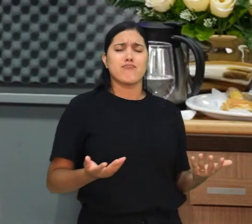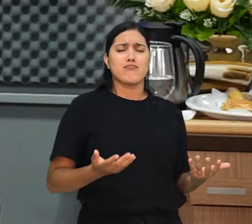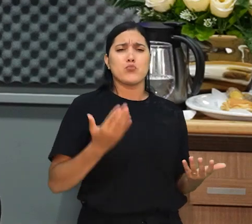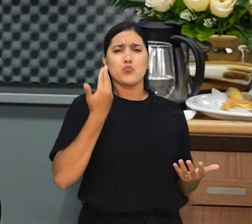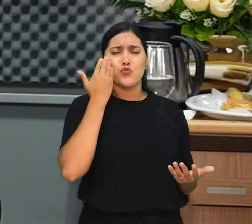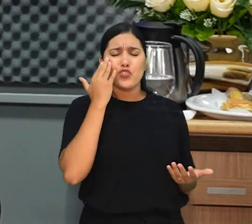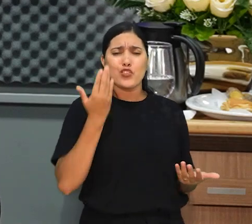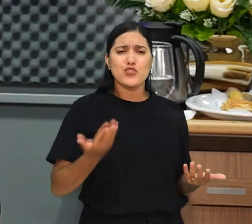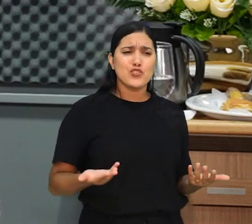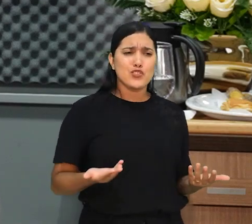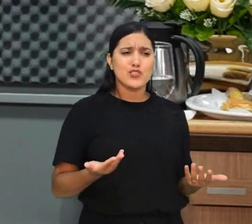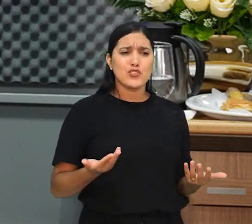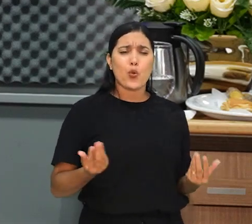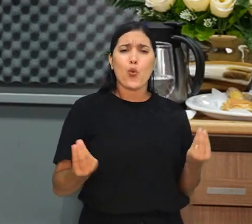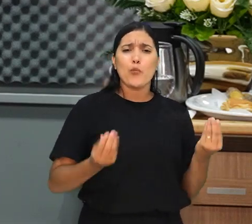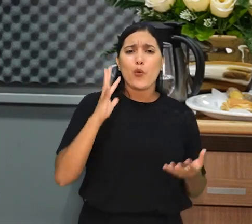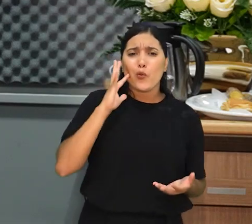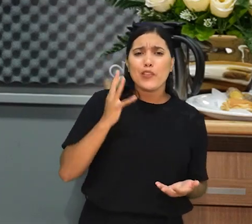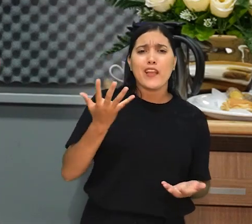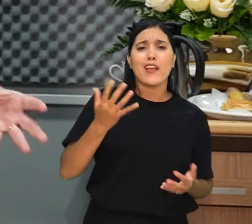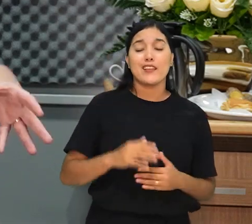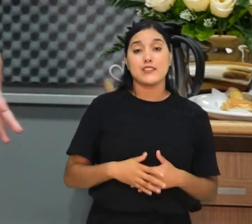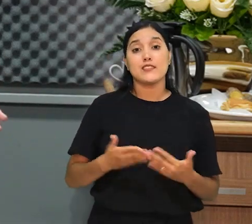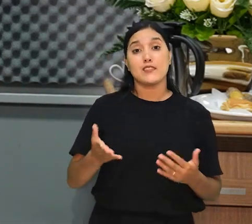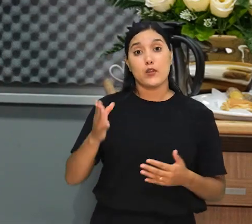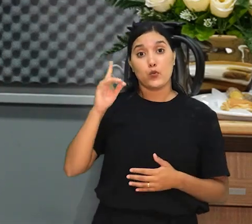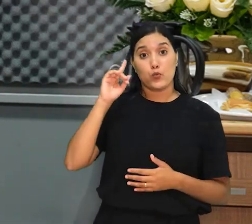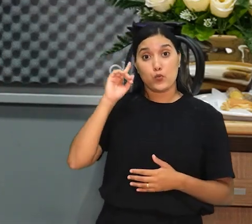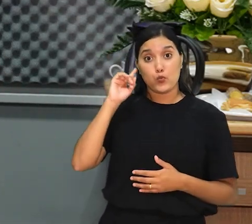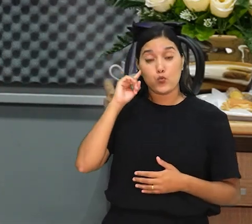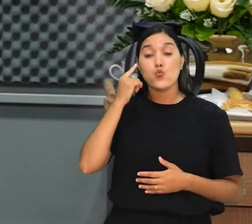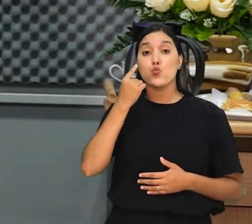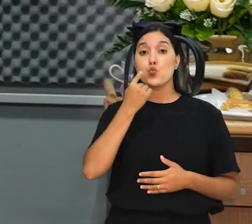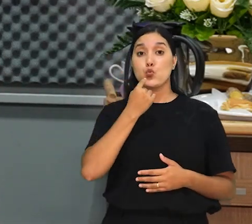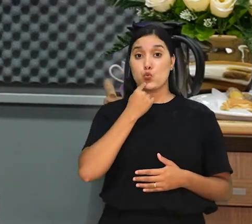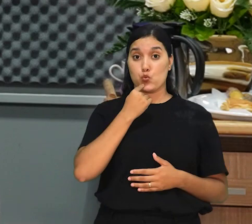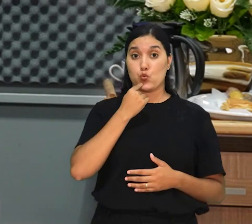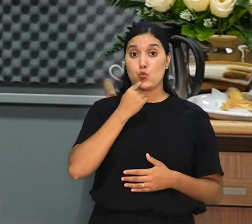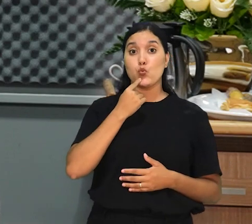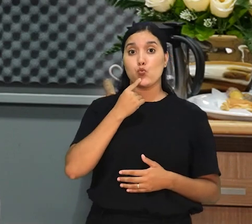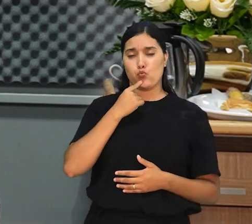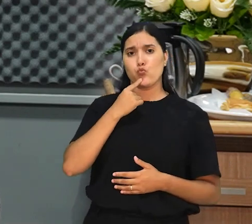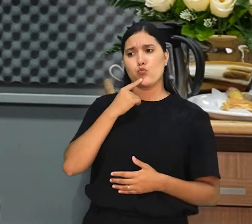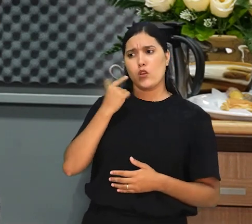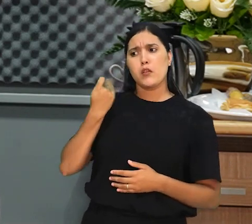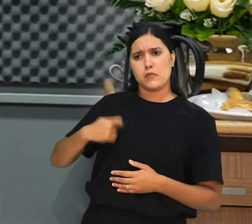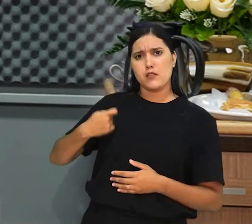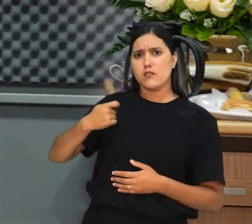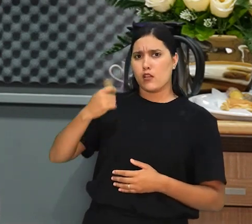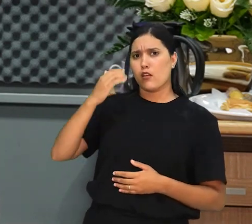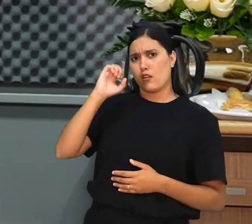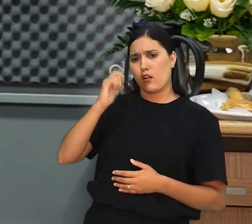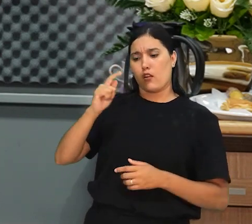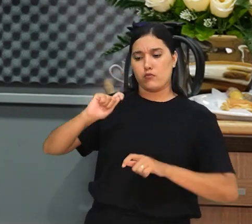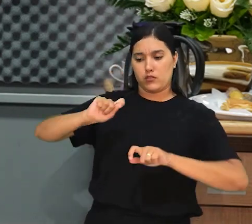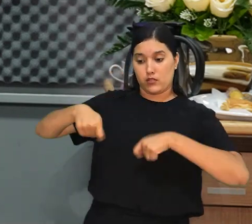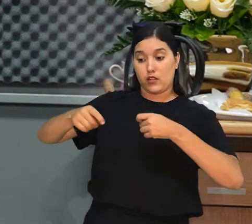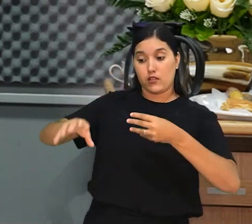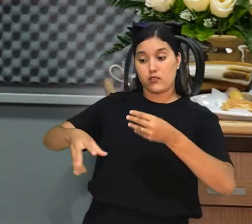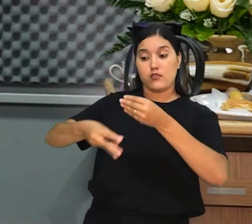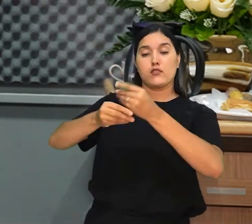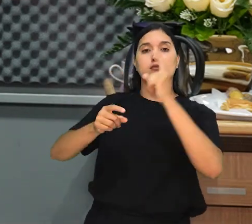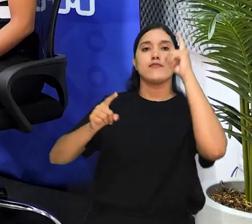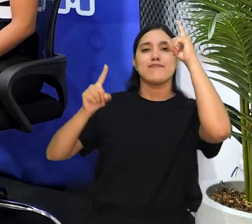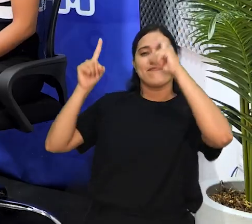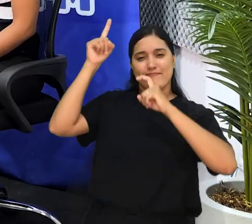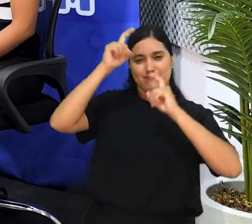vai entender, mas como assim? Né? Ela vai ouvir de que forma? Então, o surdo, ele, além, né, dos sinais, é imprescindível também a